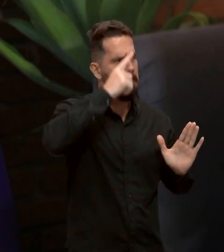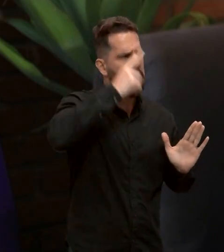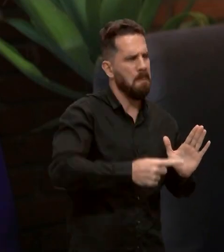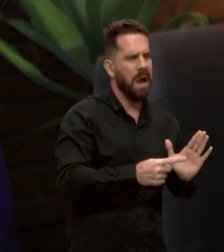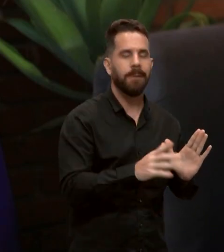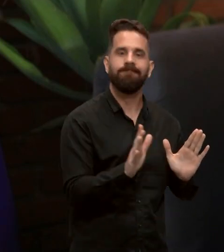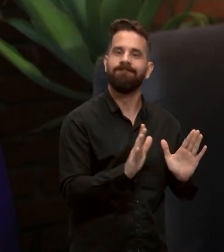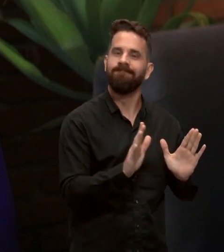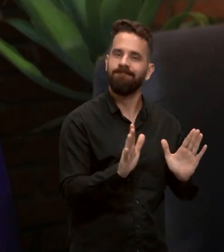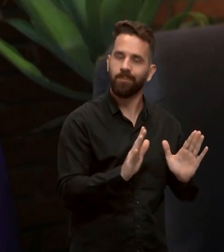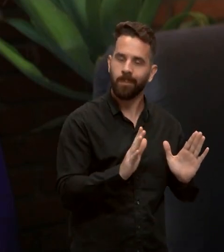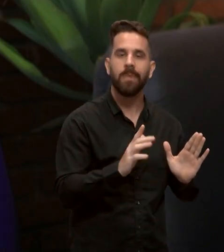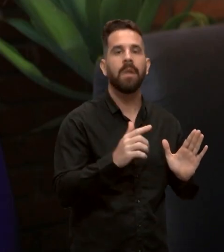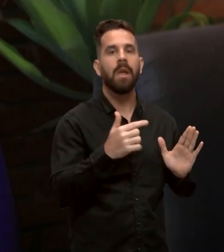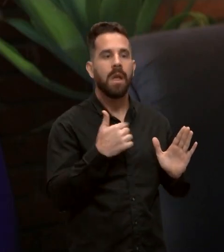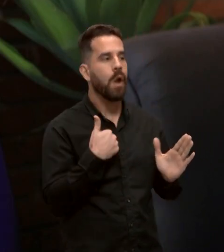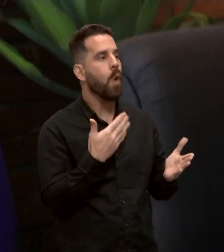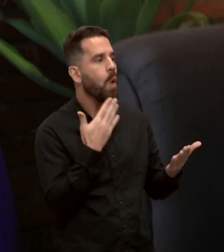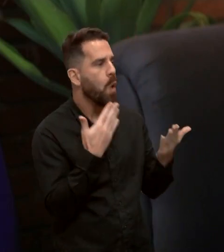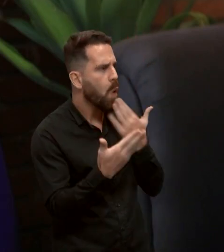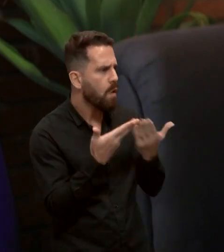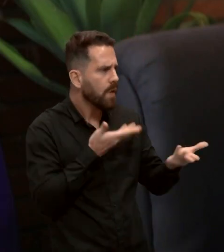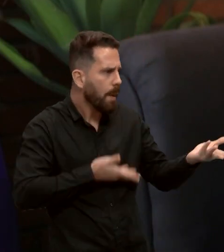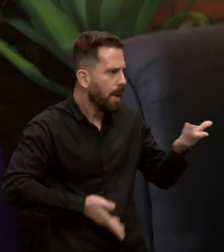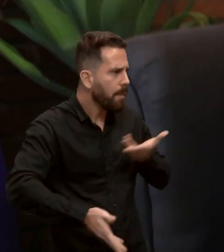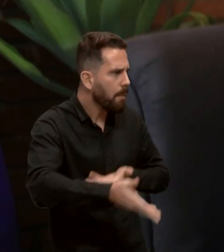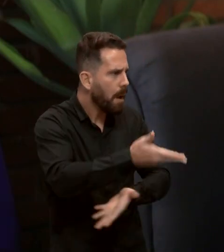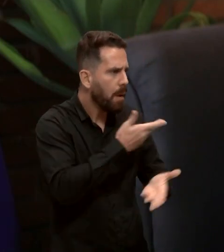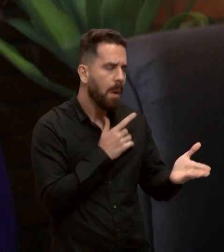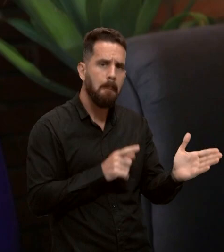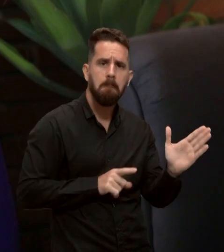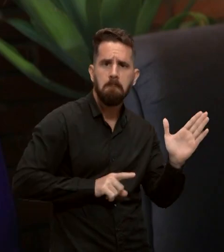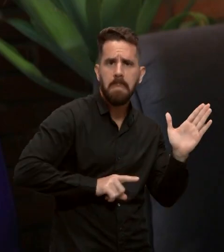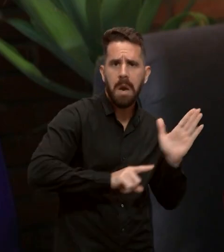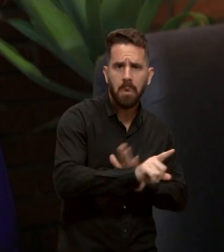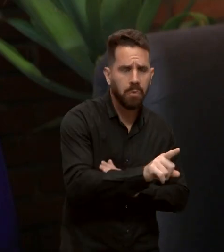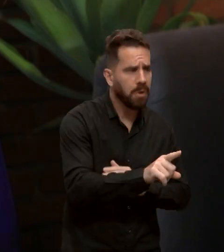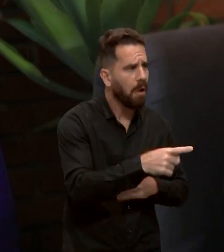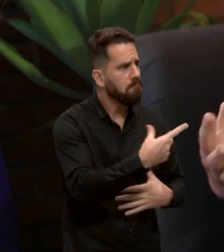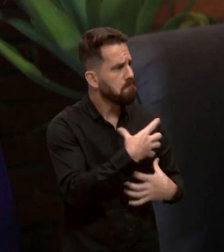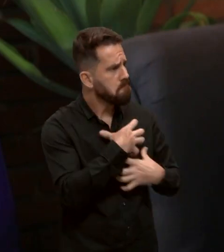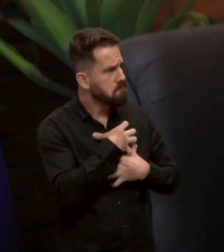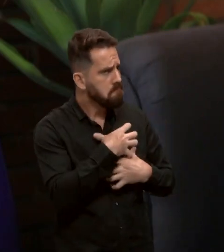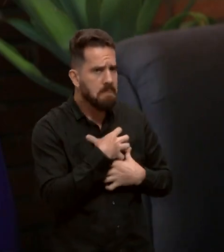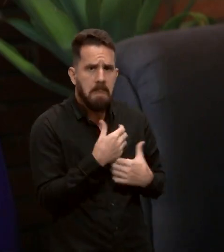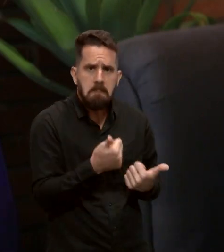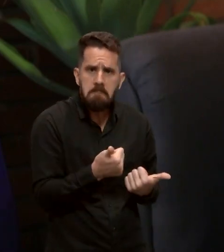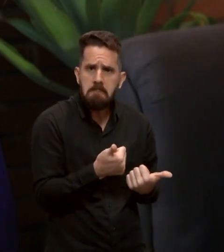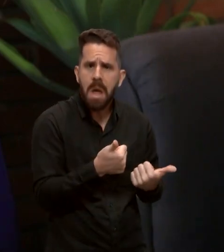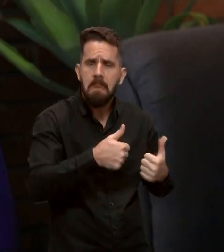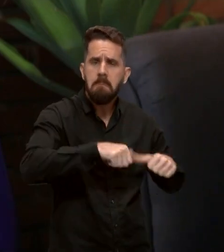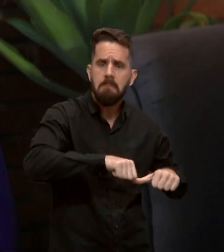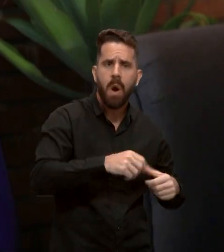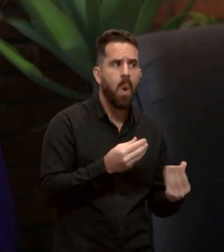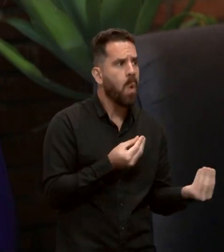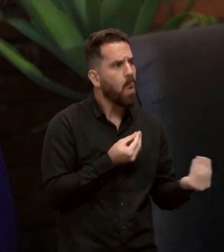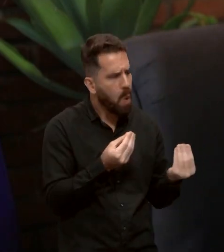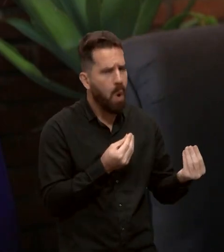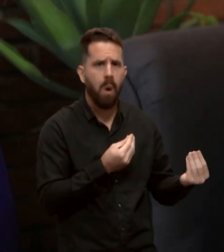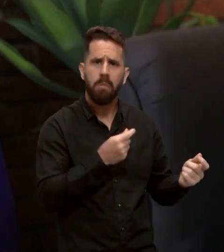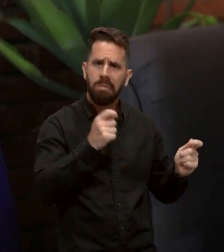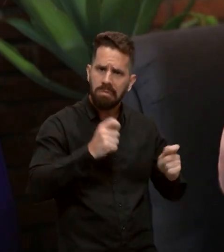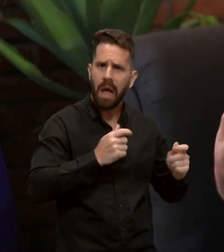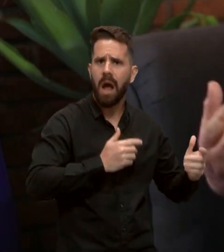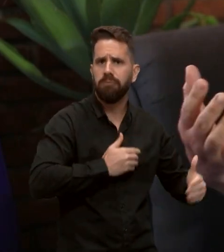que eu conversasse com elas e perguntasse a elas de que forma isso poderia ser feito.